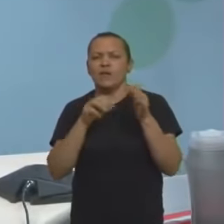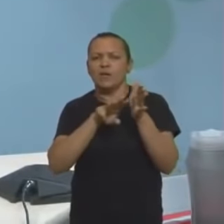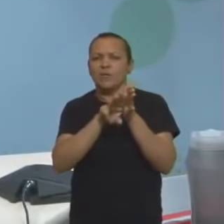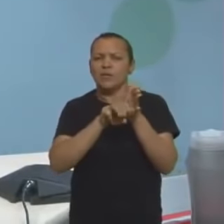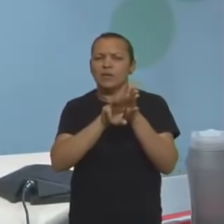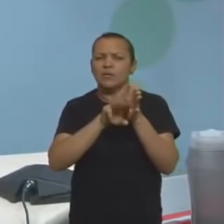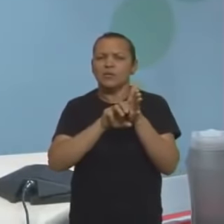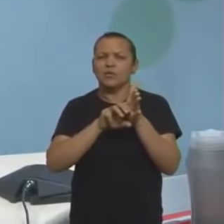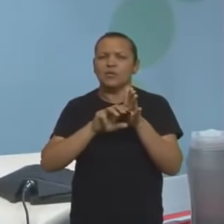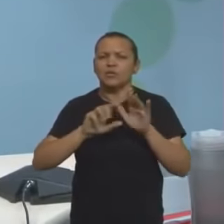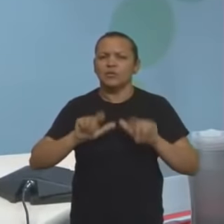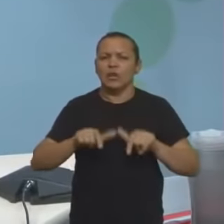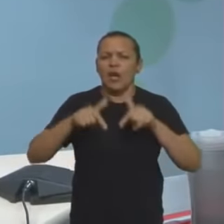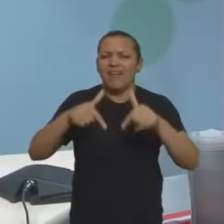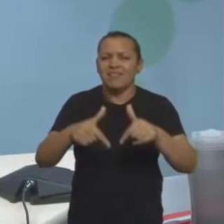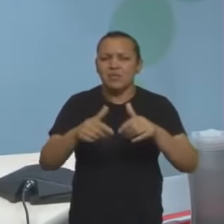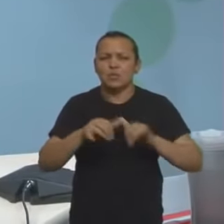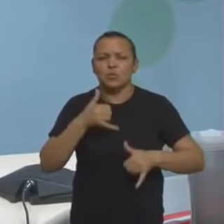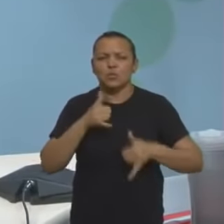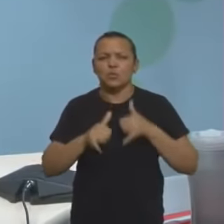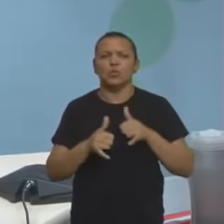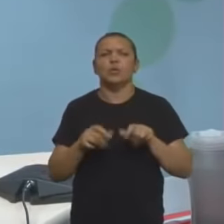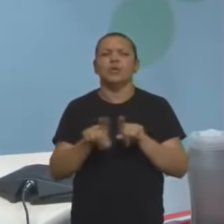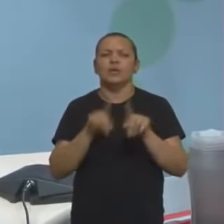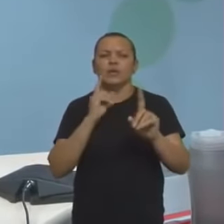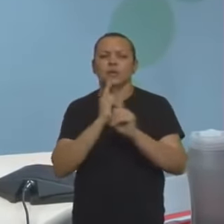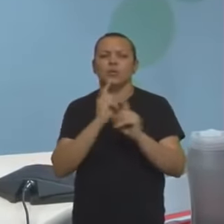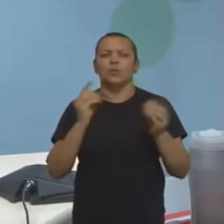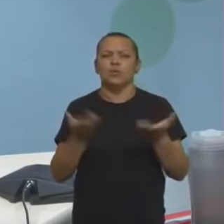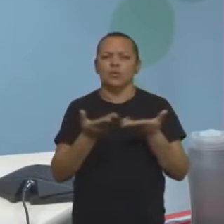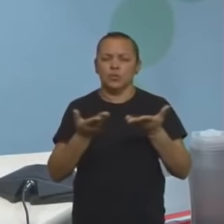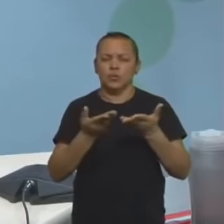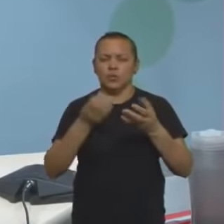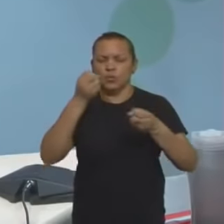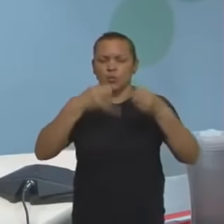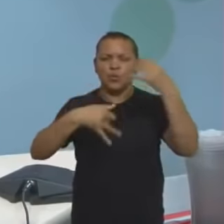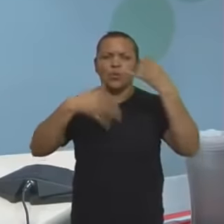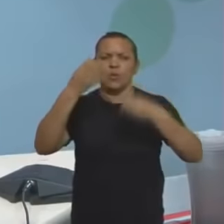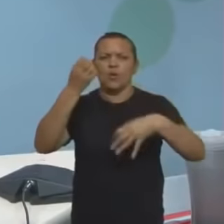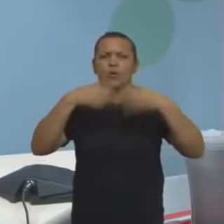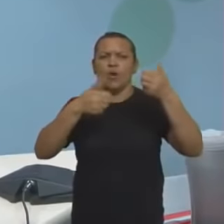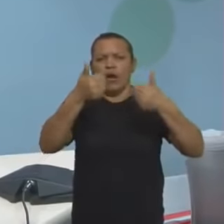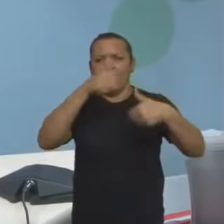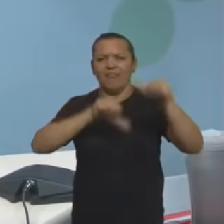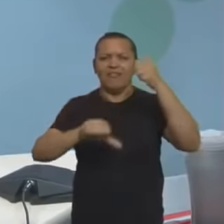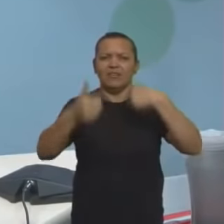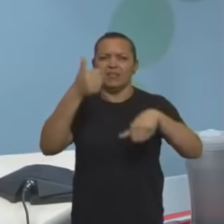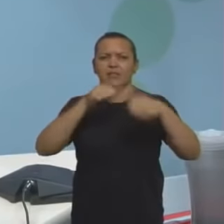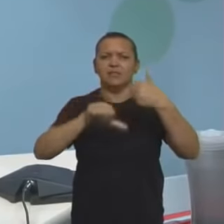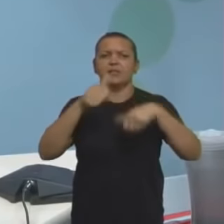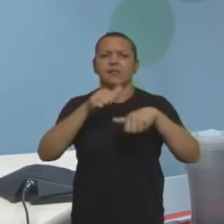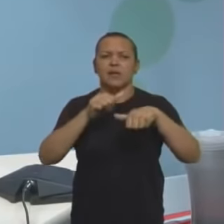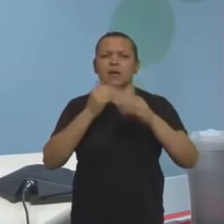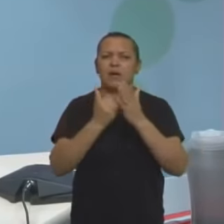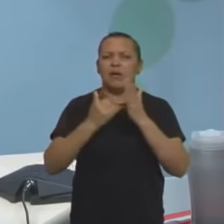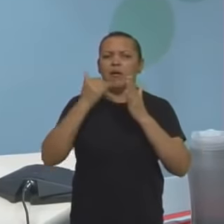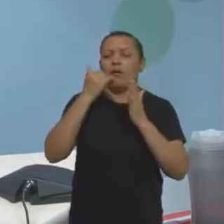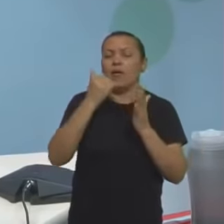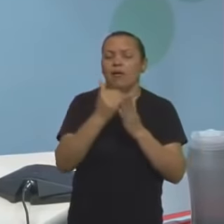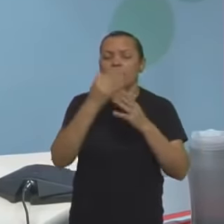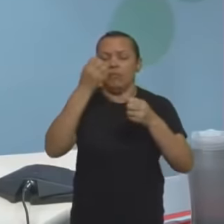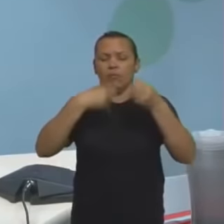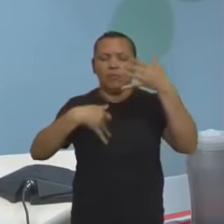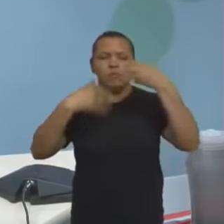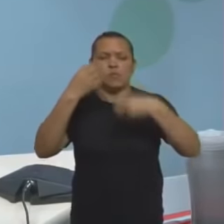metodologias ativas e ludicidade. O nosso encontro hoje, como eu disse, é para falar sobre a avaliação, mas é muito mais para a gente falar